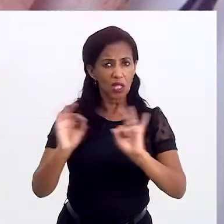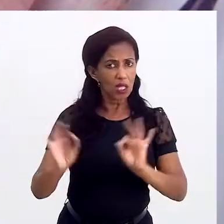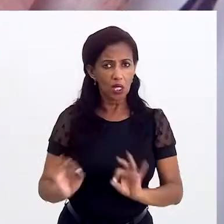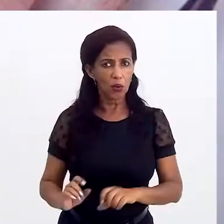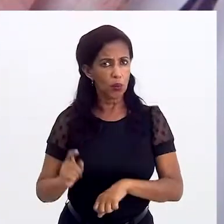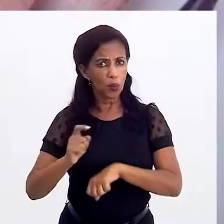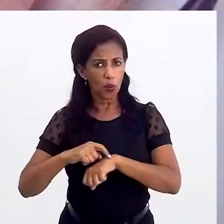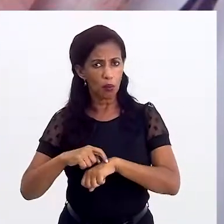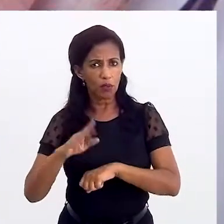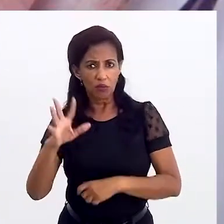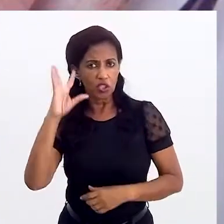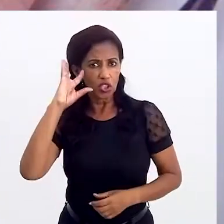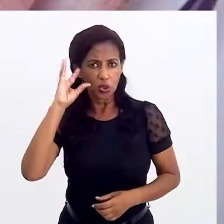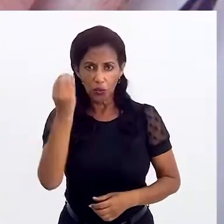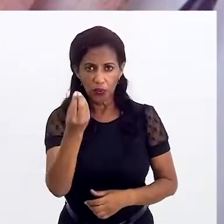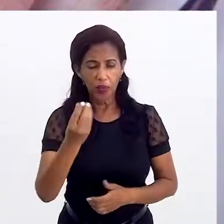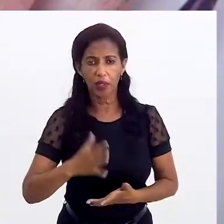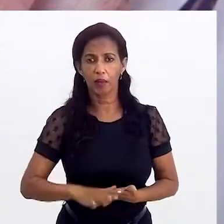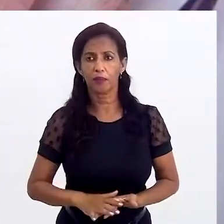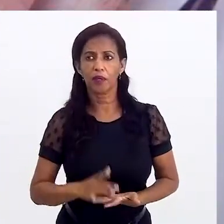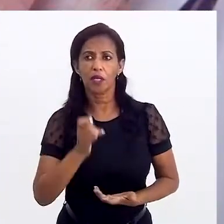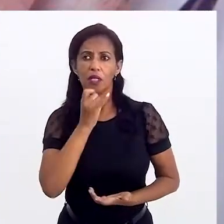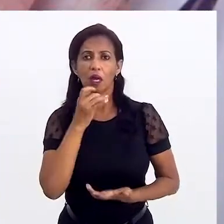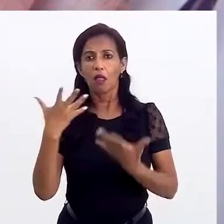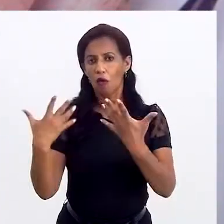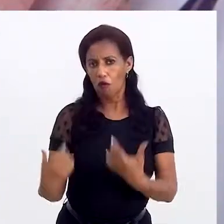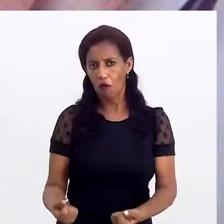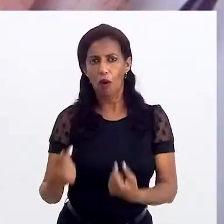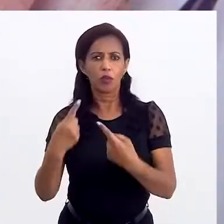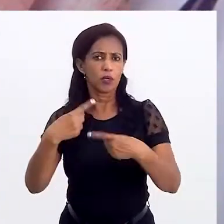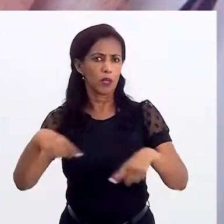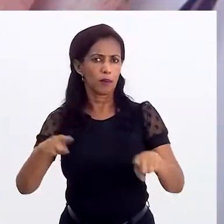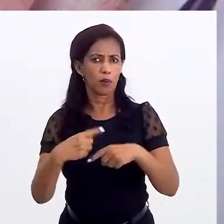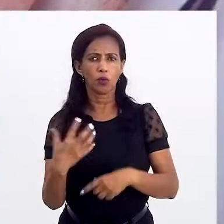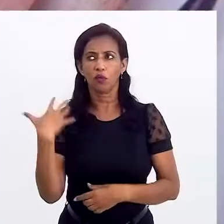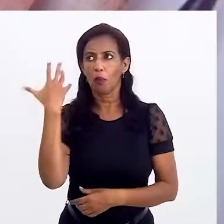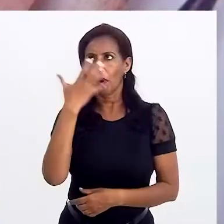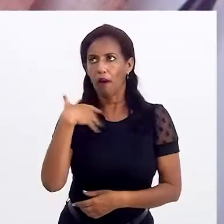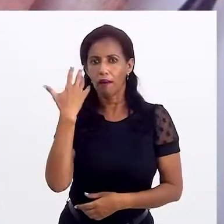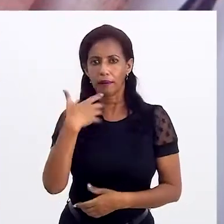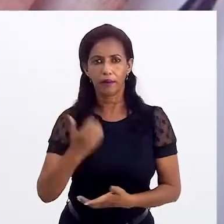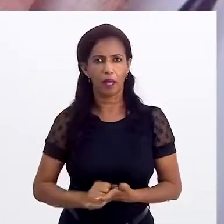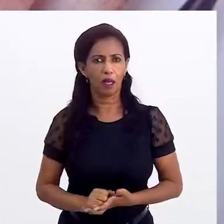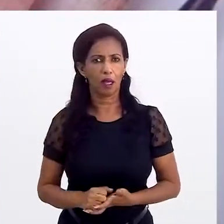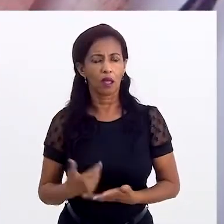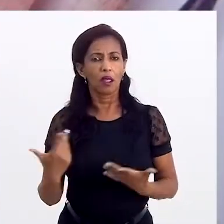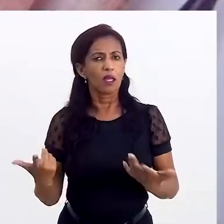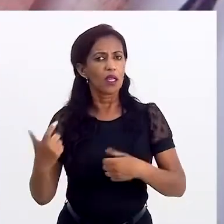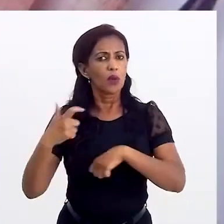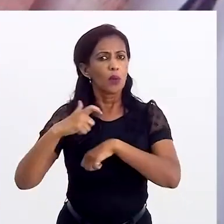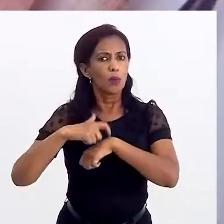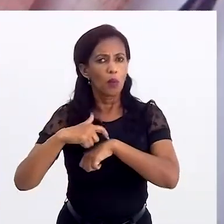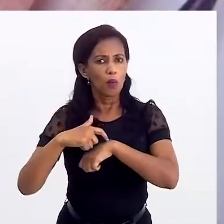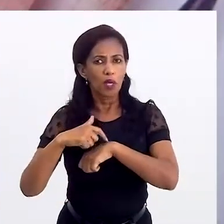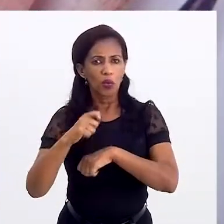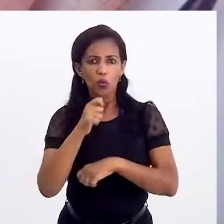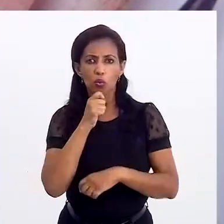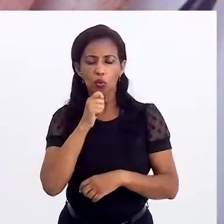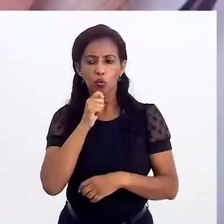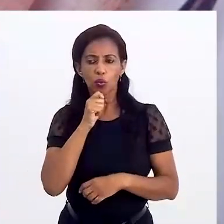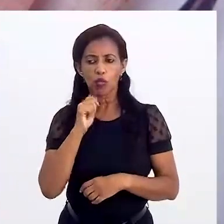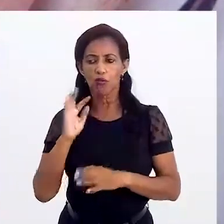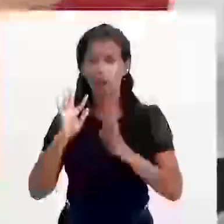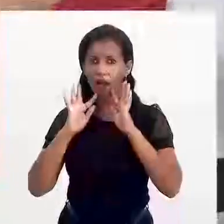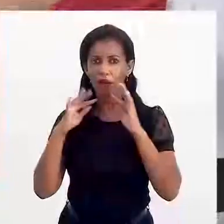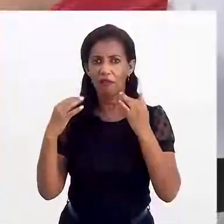nenhum momento, quando vocês decidiram, não, vamos ser músicos, vamos cantar, em nenhum momento houve